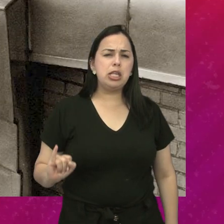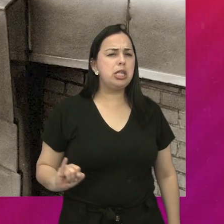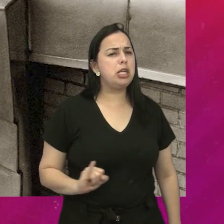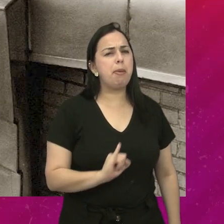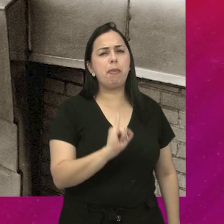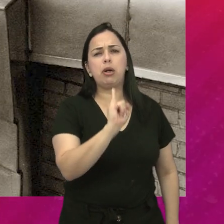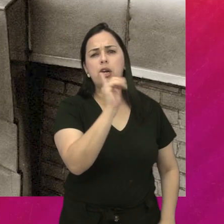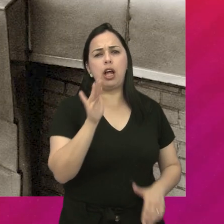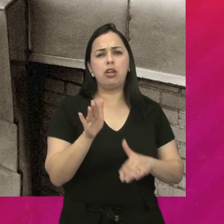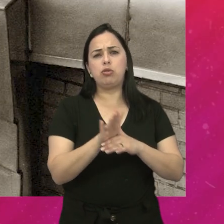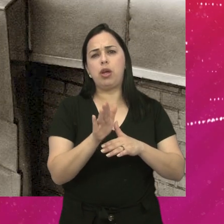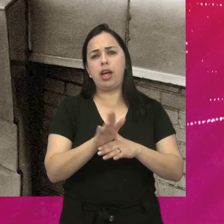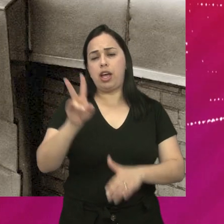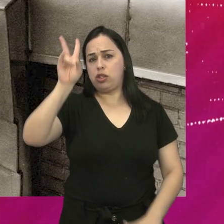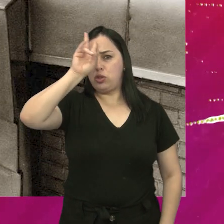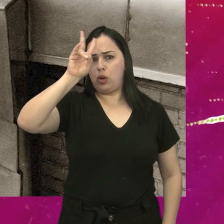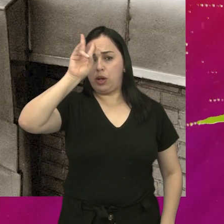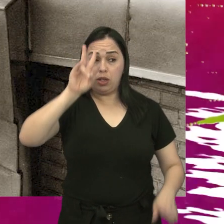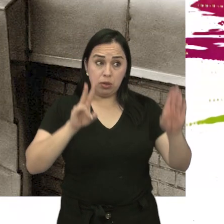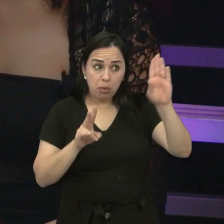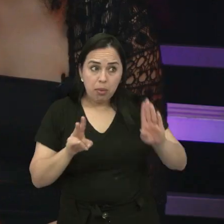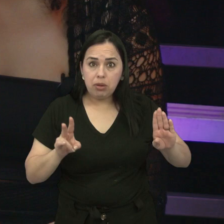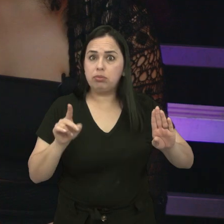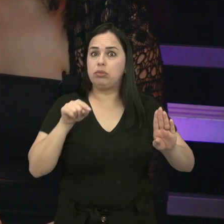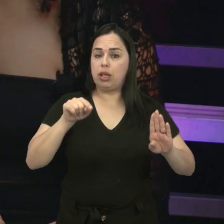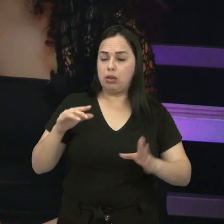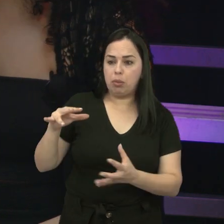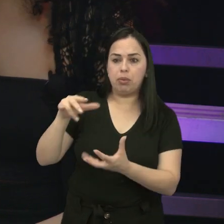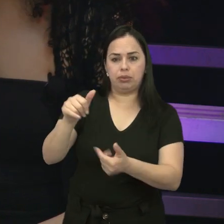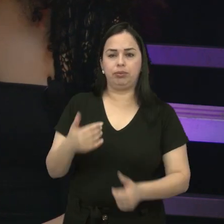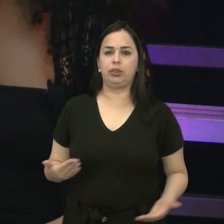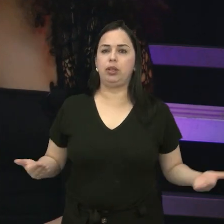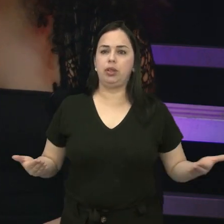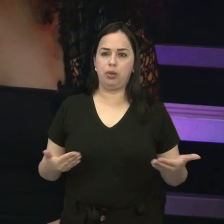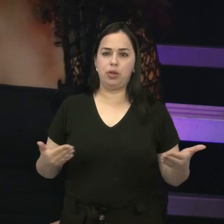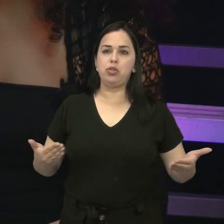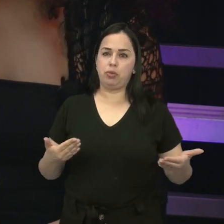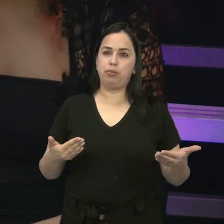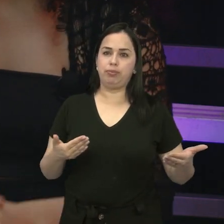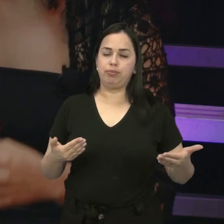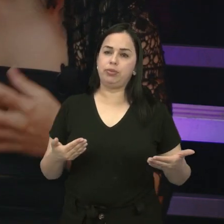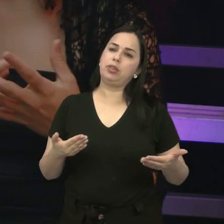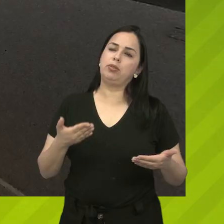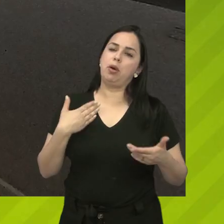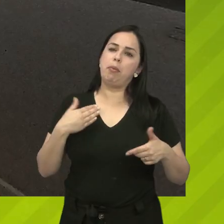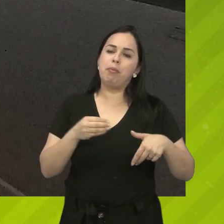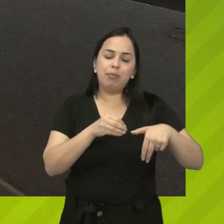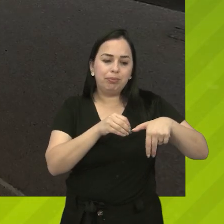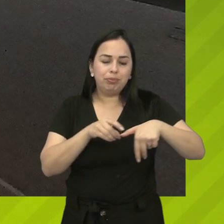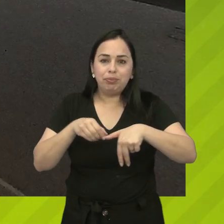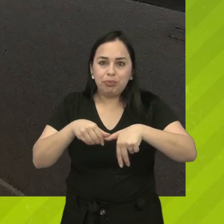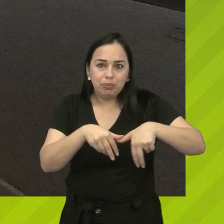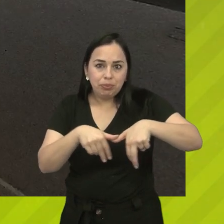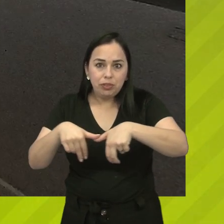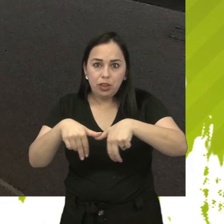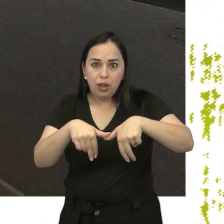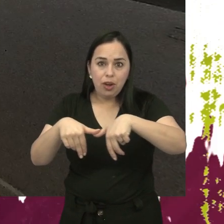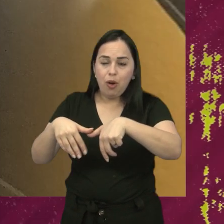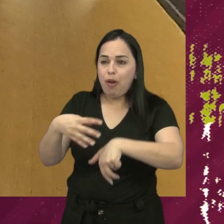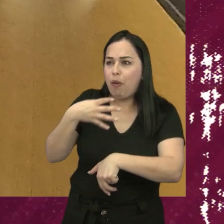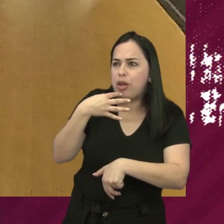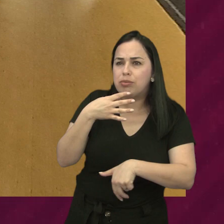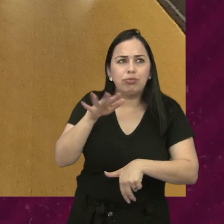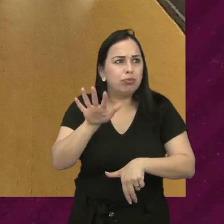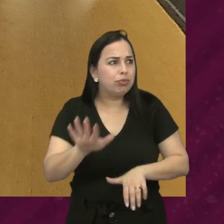para a história da fotografia no Brasil e no mundo. E hoje a gente também vai levar você para um passeio. Você vai conhecer um